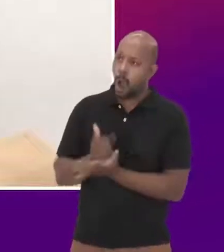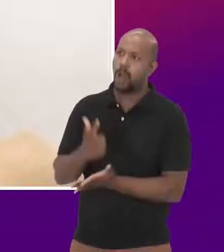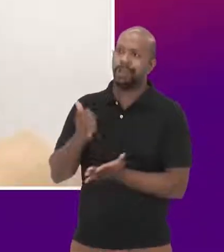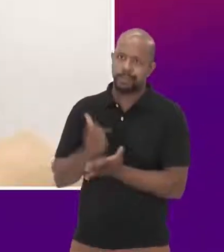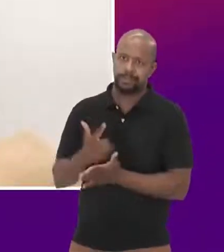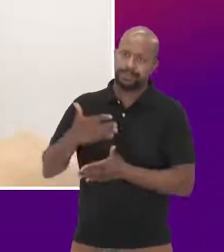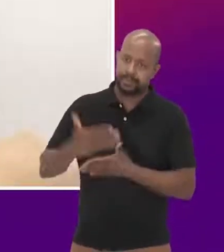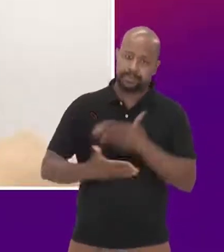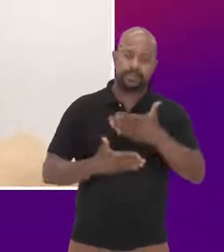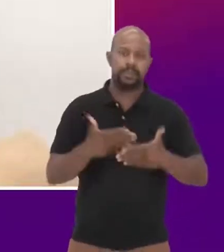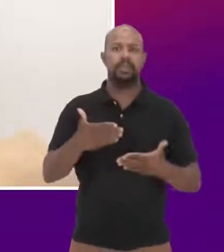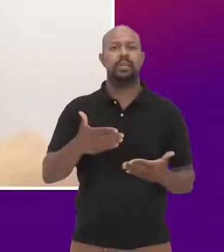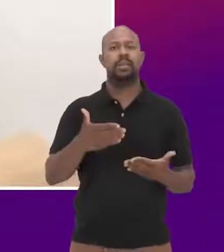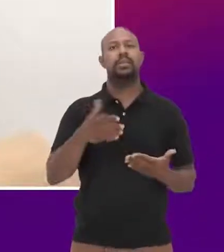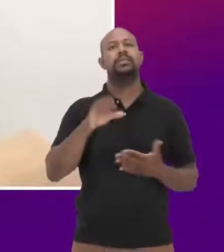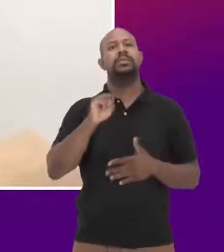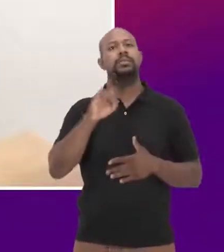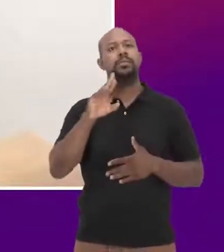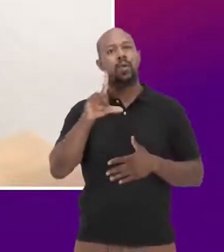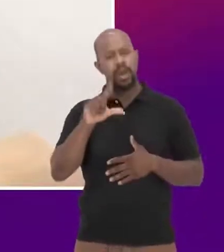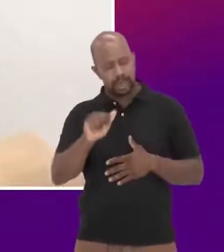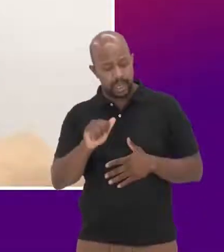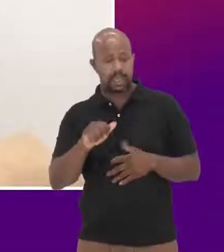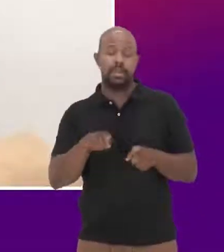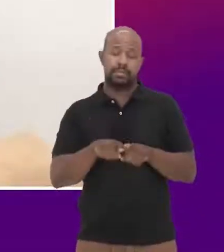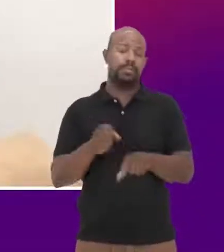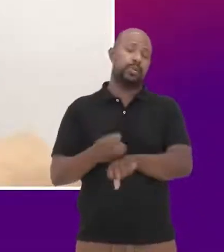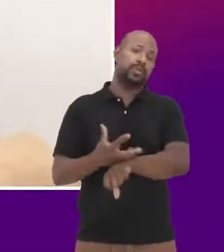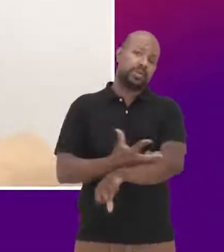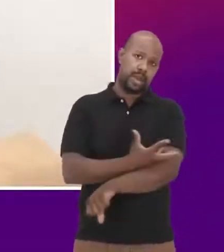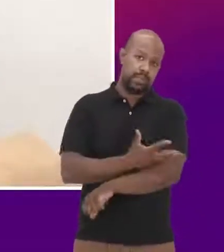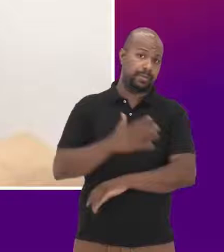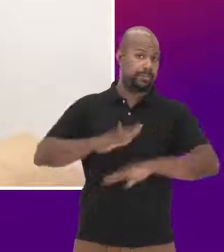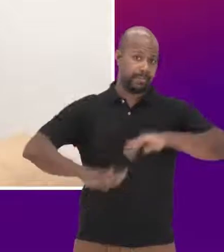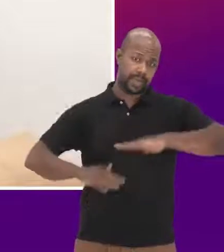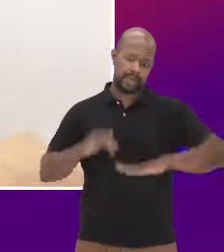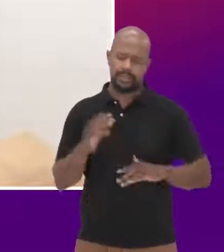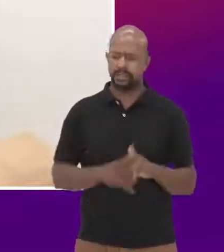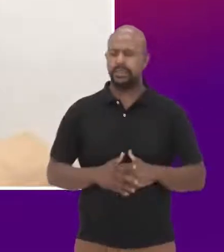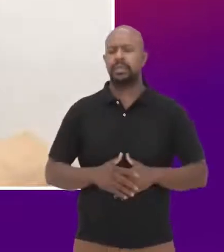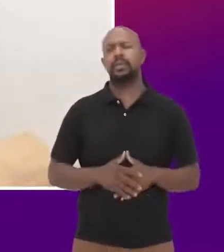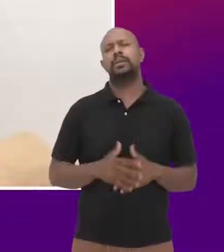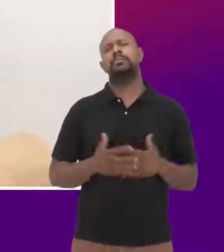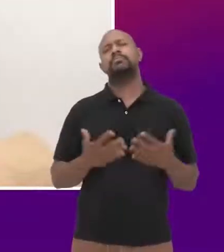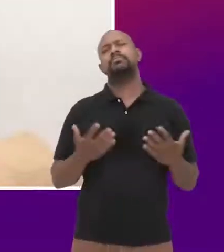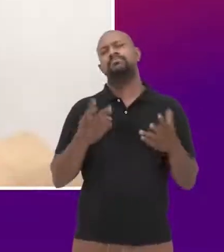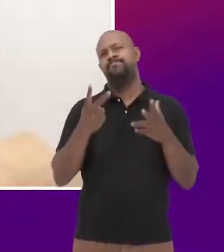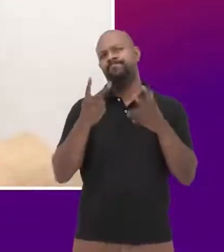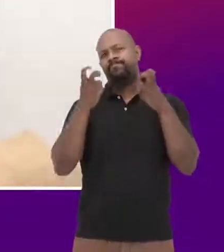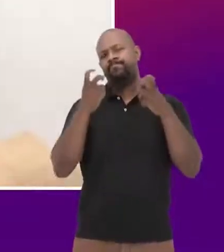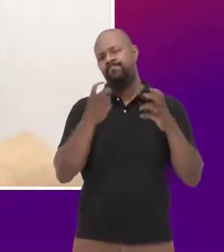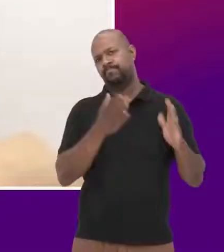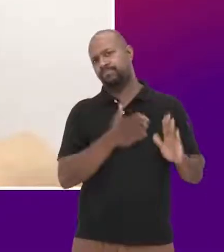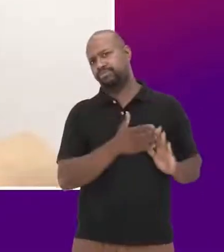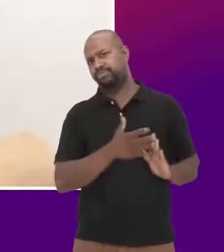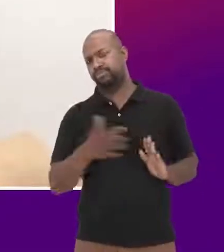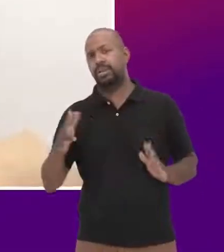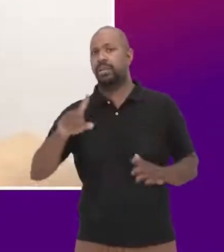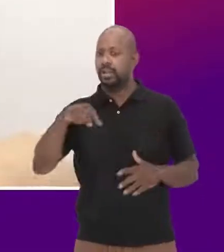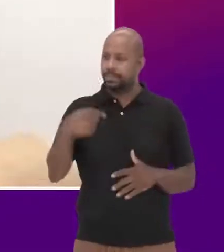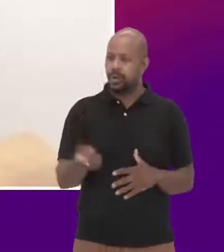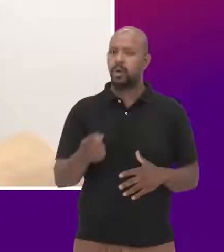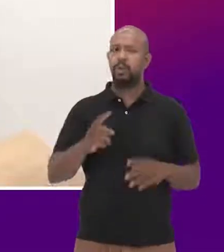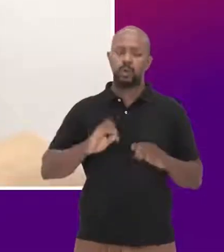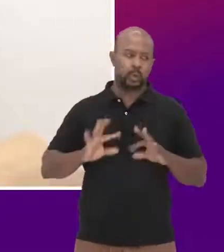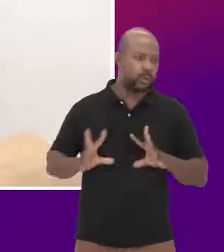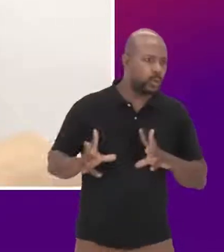uma ordem prática, simbólica e emocional. O que a gente tem percebido depois de toda